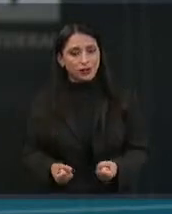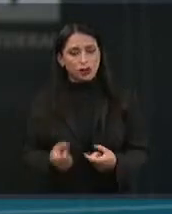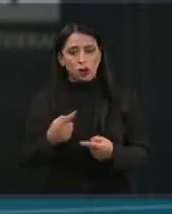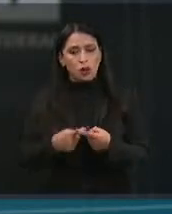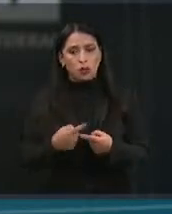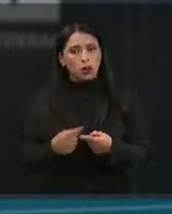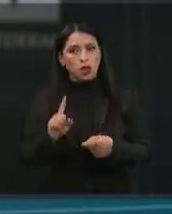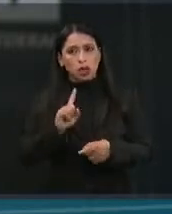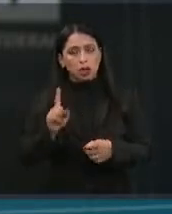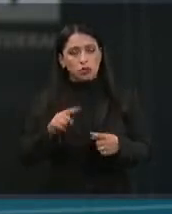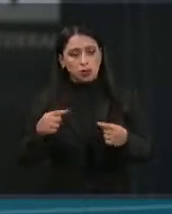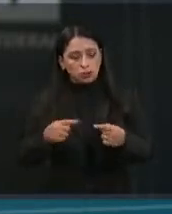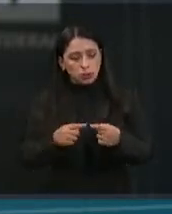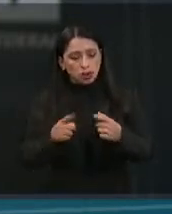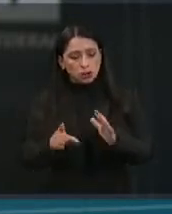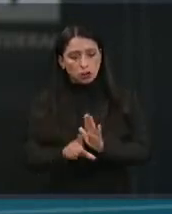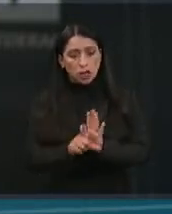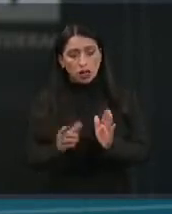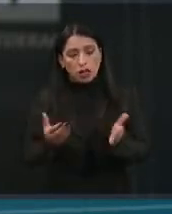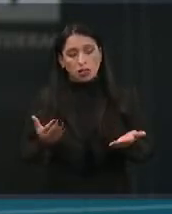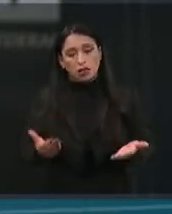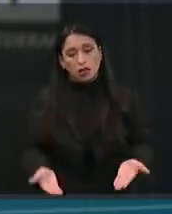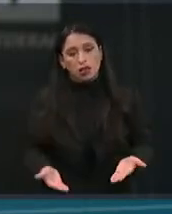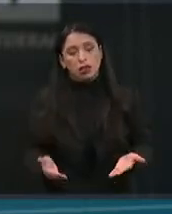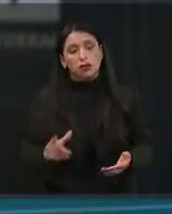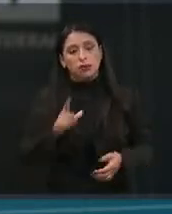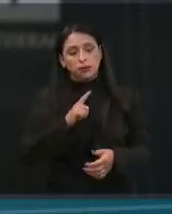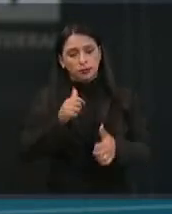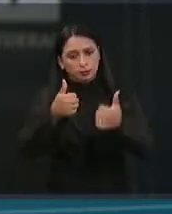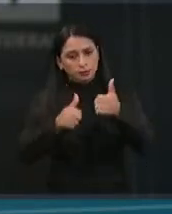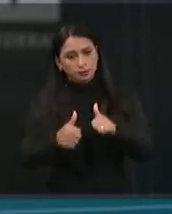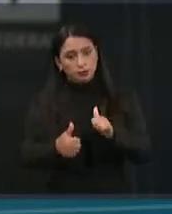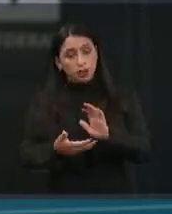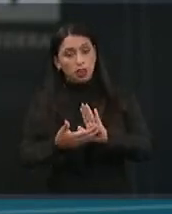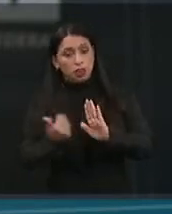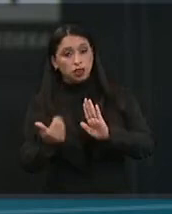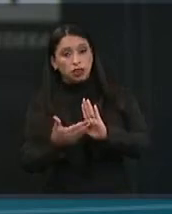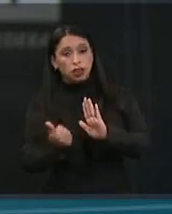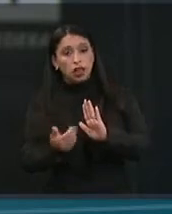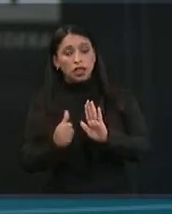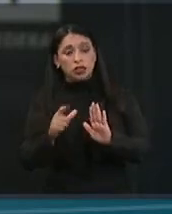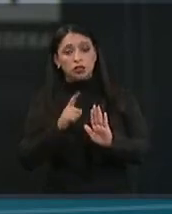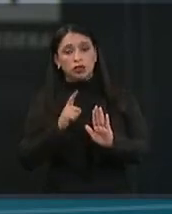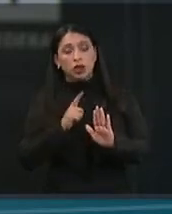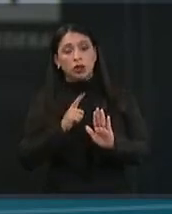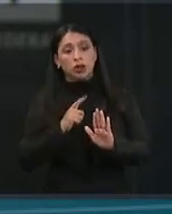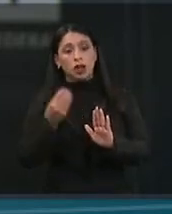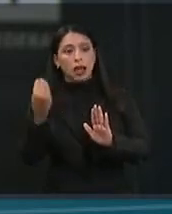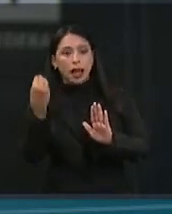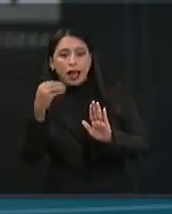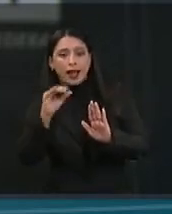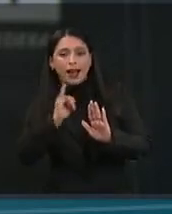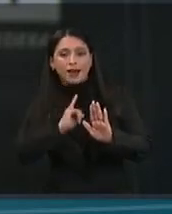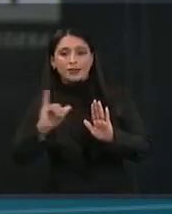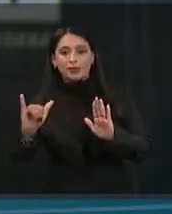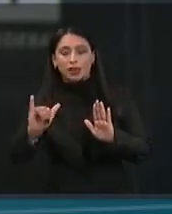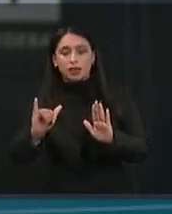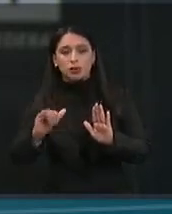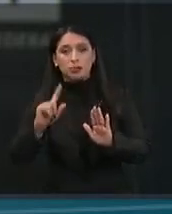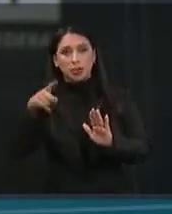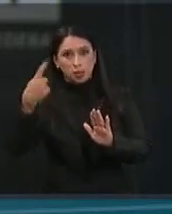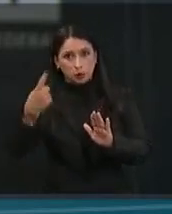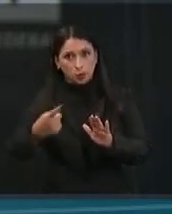em muitas ocasiões, é o crivo judicial que impede remoções motivadas por mera notificação para evitar possível indenização